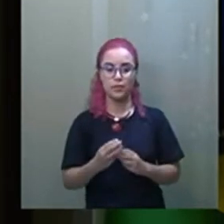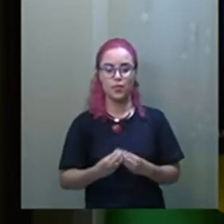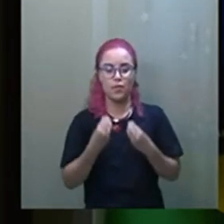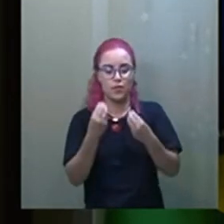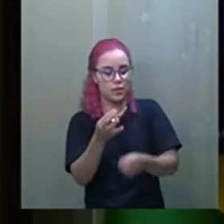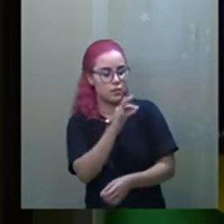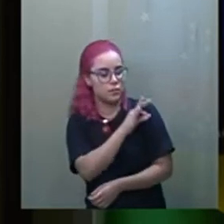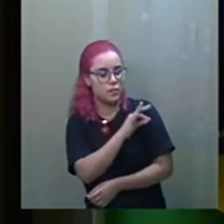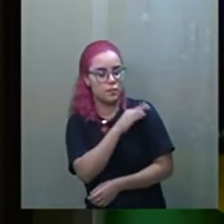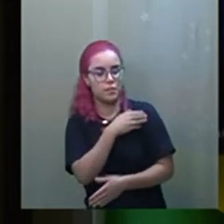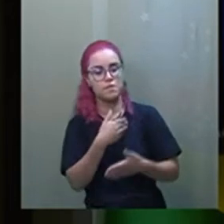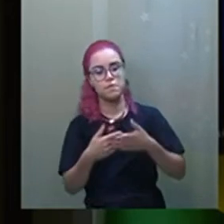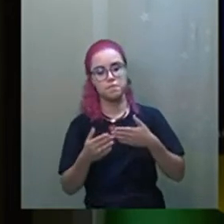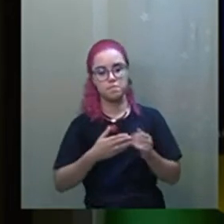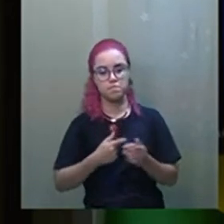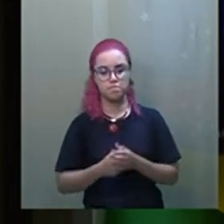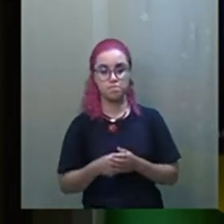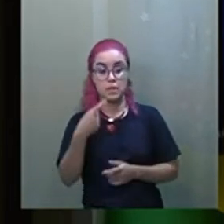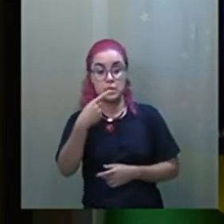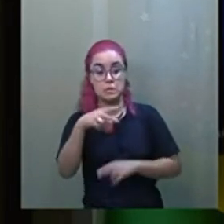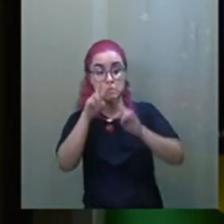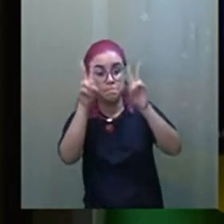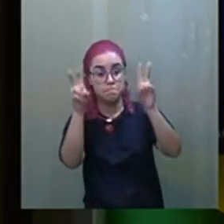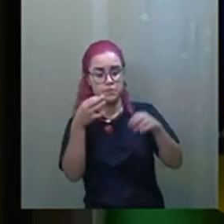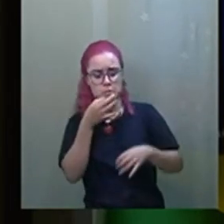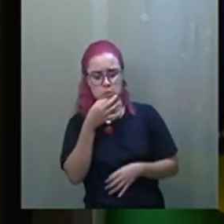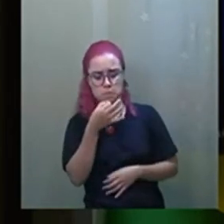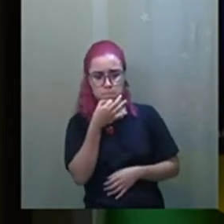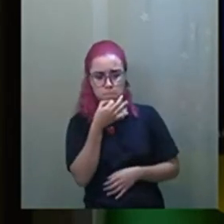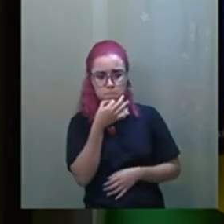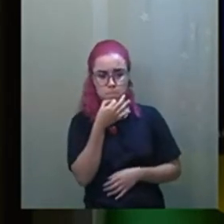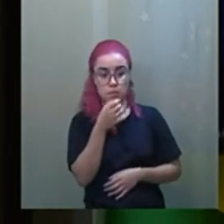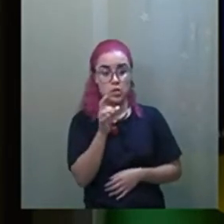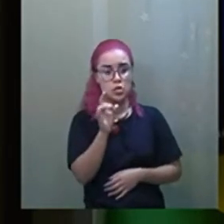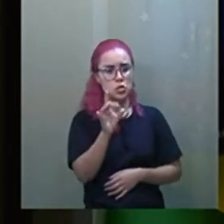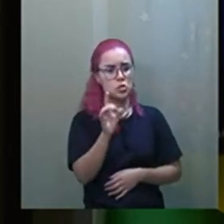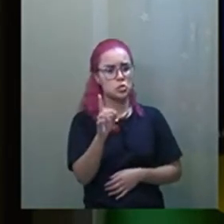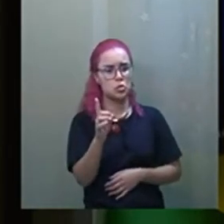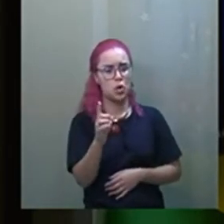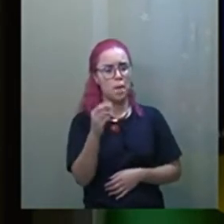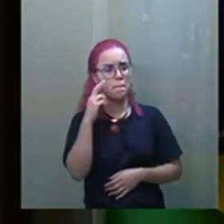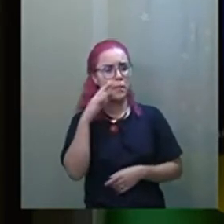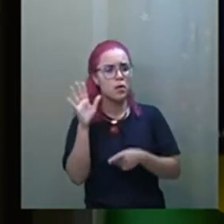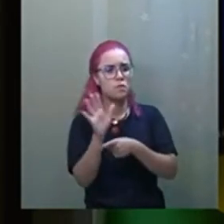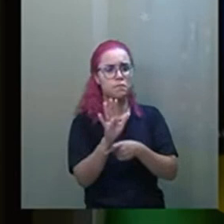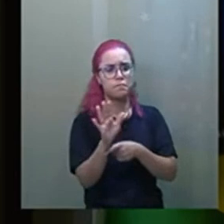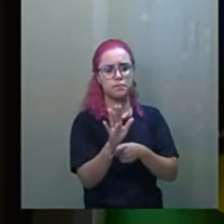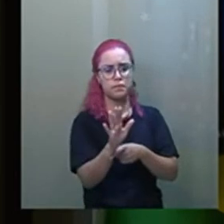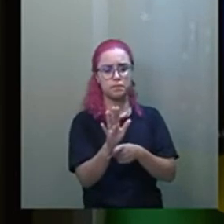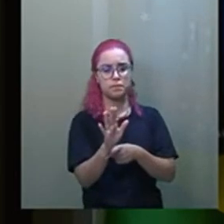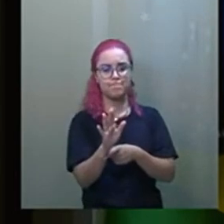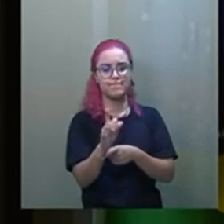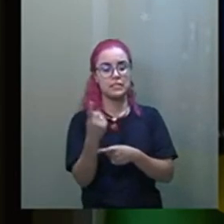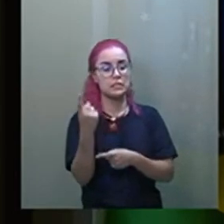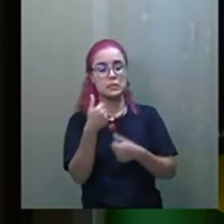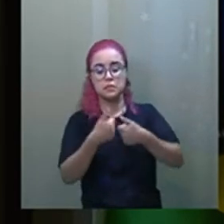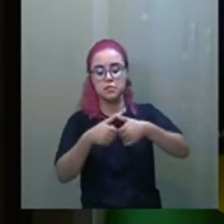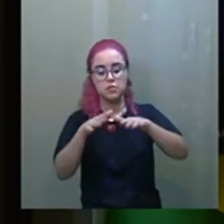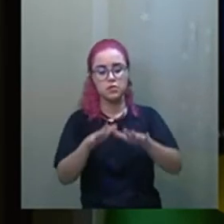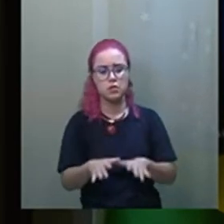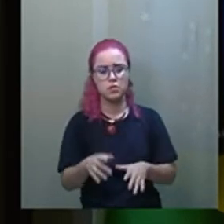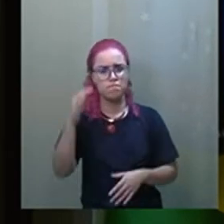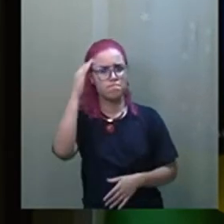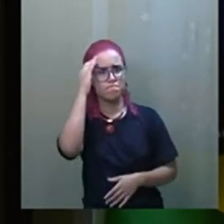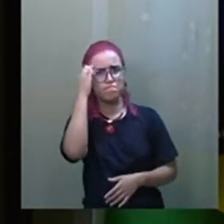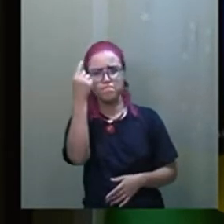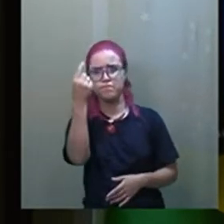vacina. Esses argumentos, só esses argumentos, são suficientes para demonstrar que não existe nenhuma